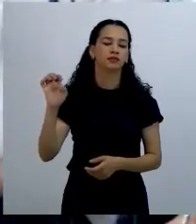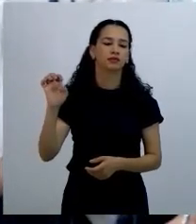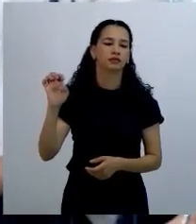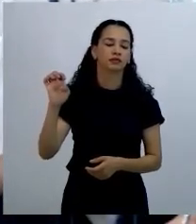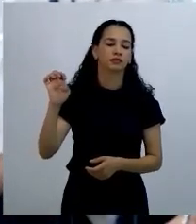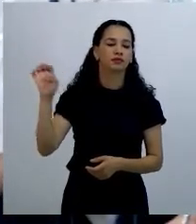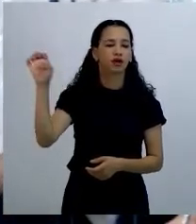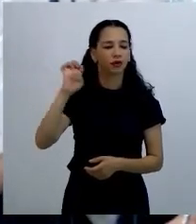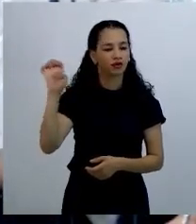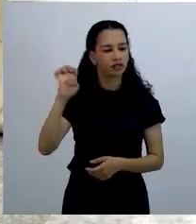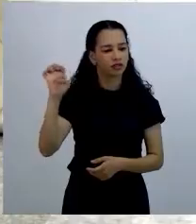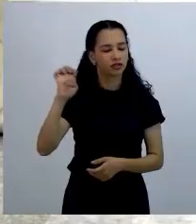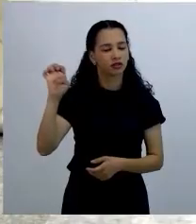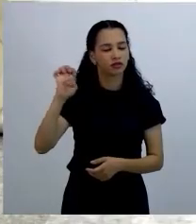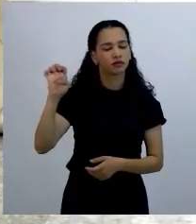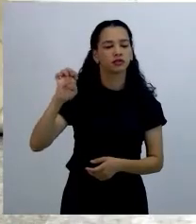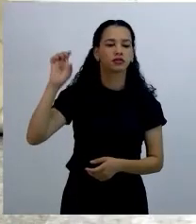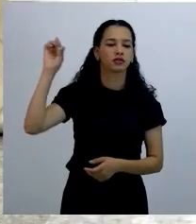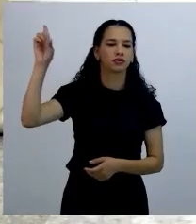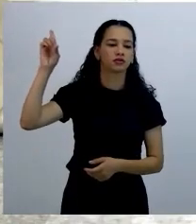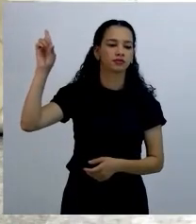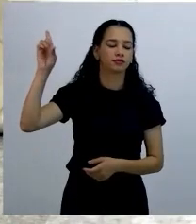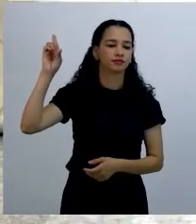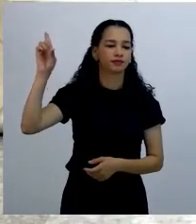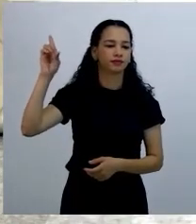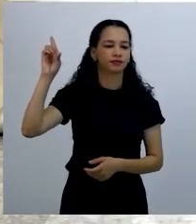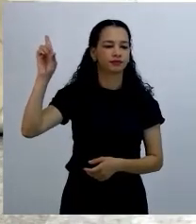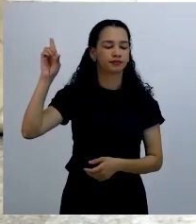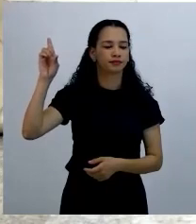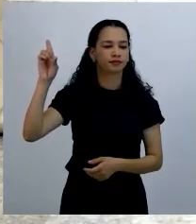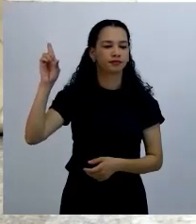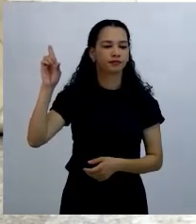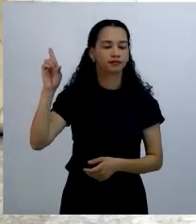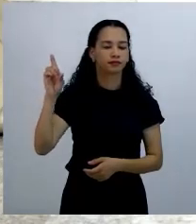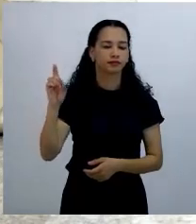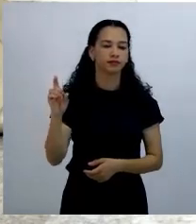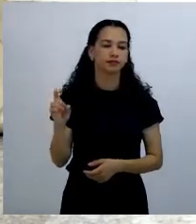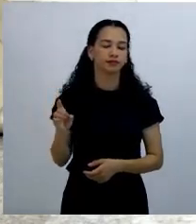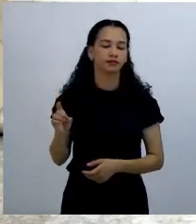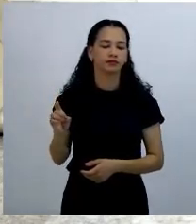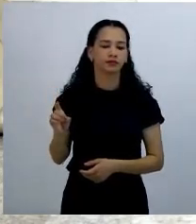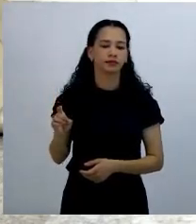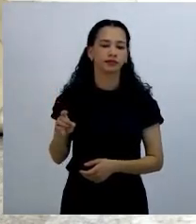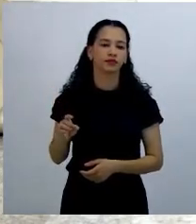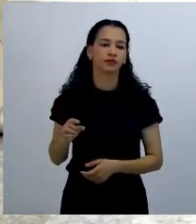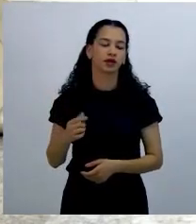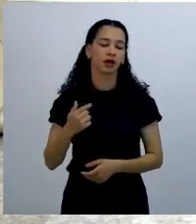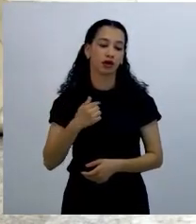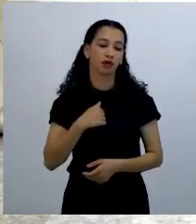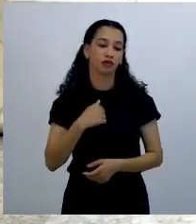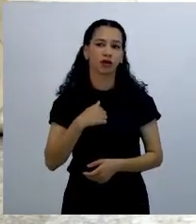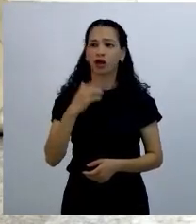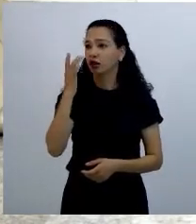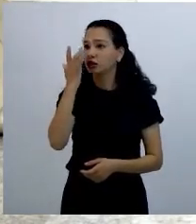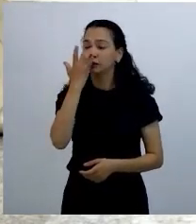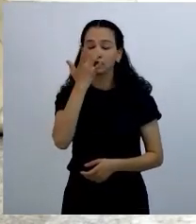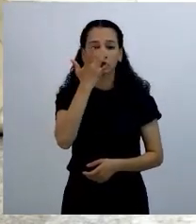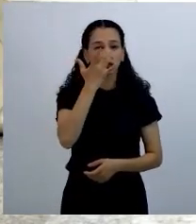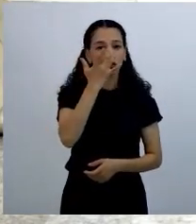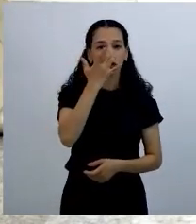porque ele tinha retornado do centro cirúrgico e havia colocado uma sonda para se alimentar